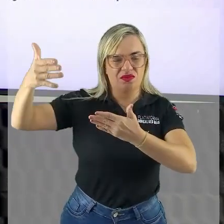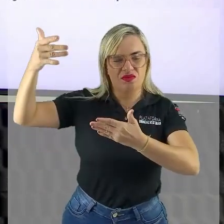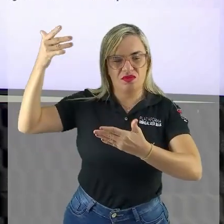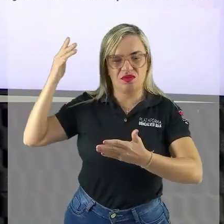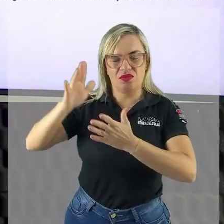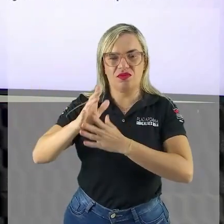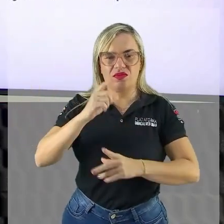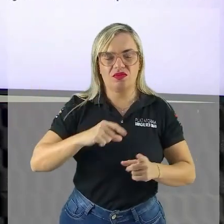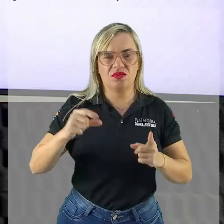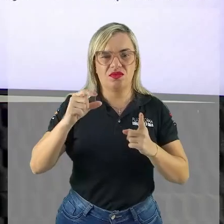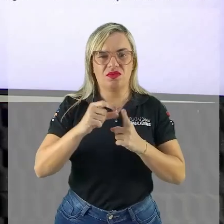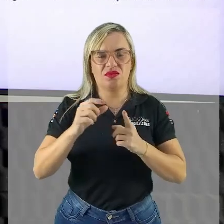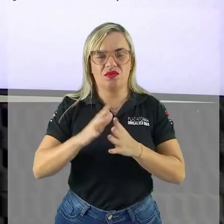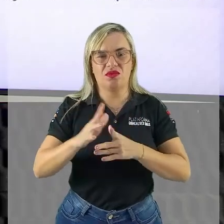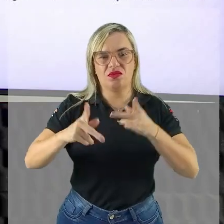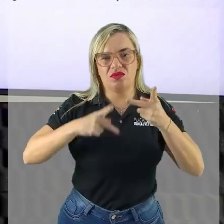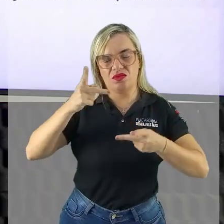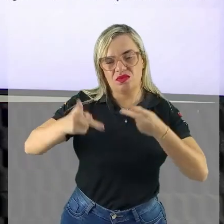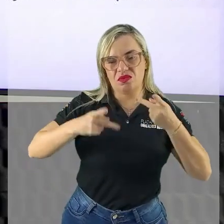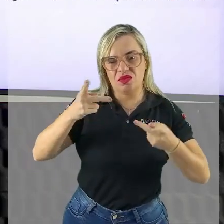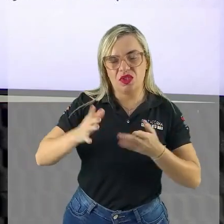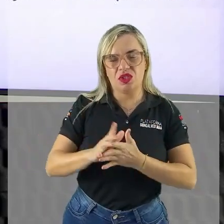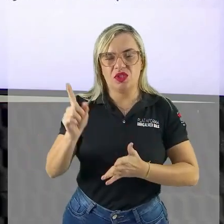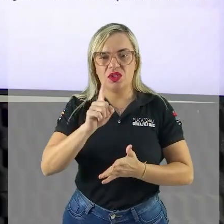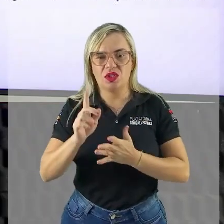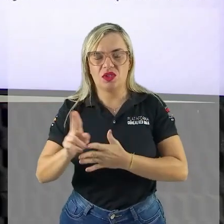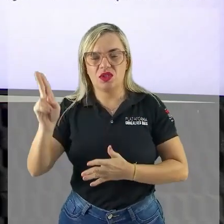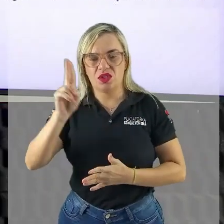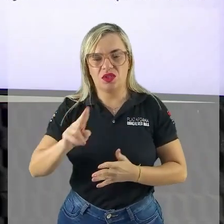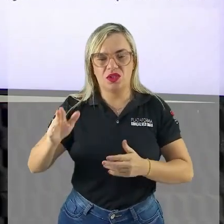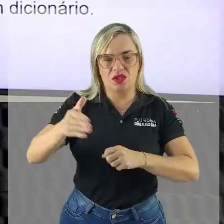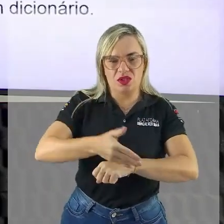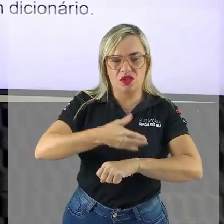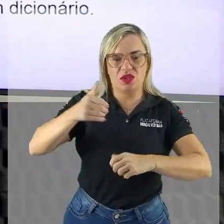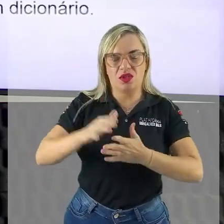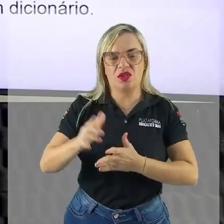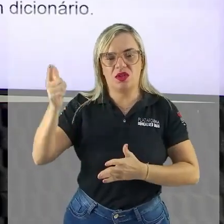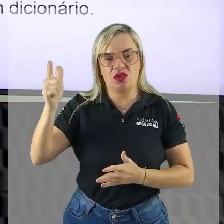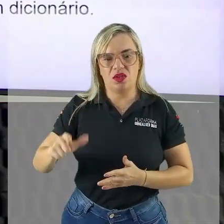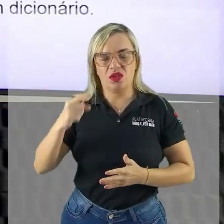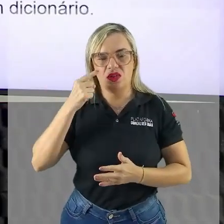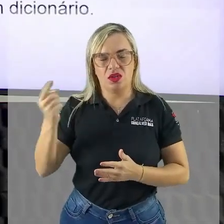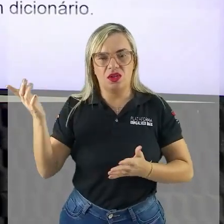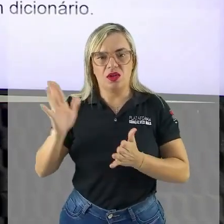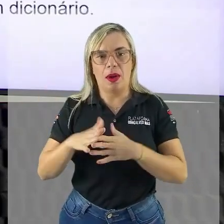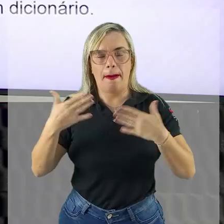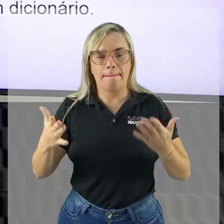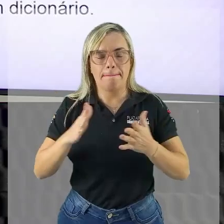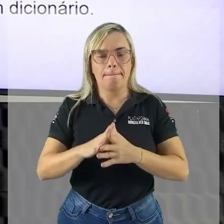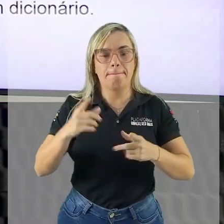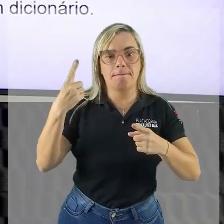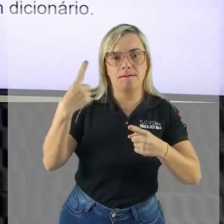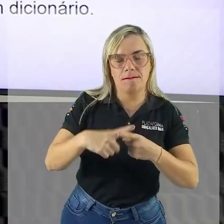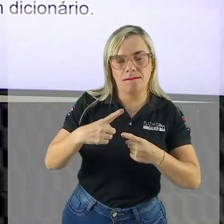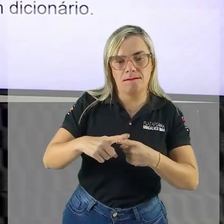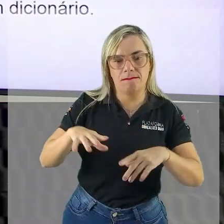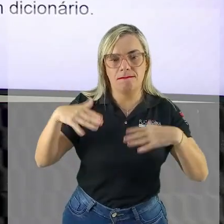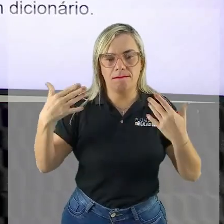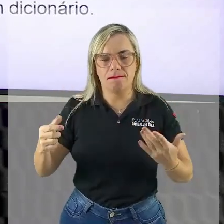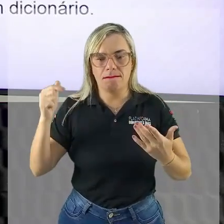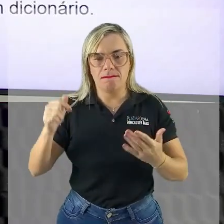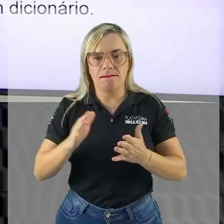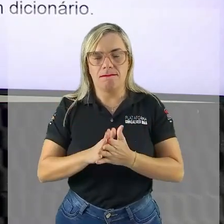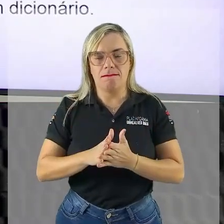uma palavra ou expressão que já entrou em desuso, é melhor repetir. Até porque há